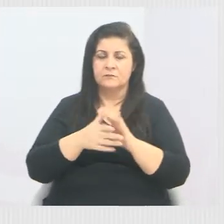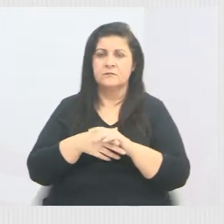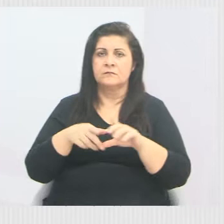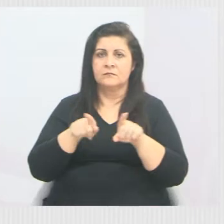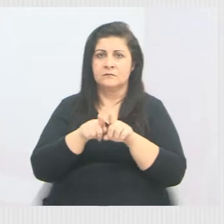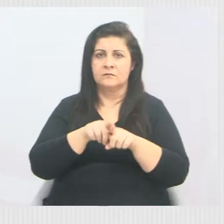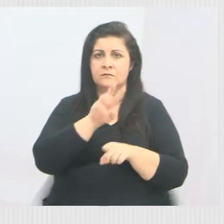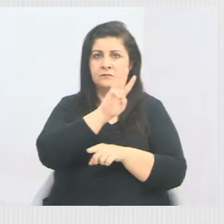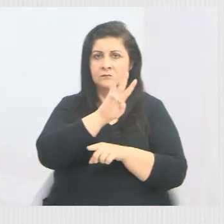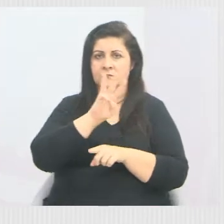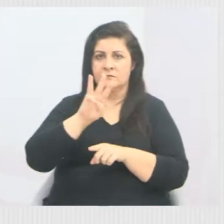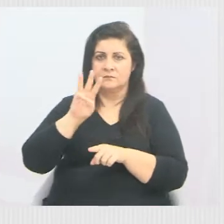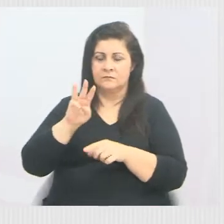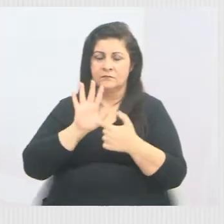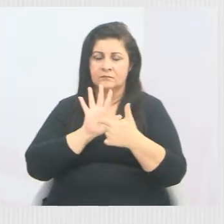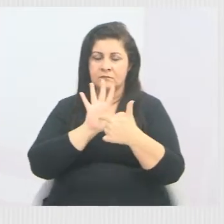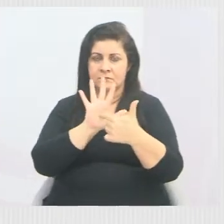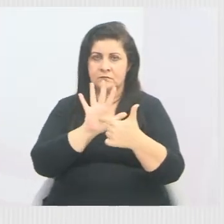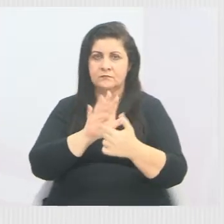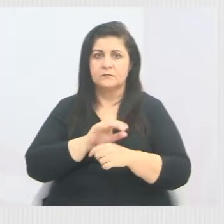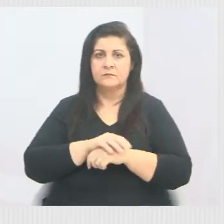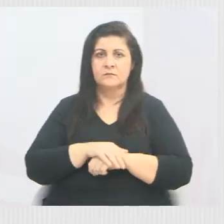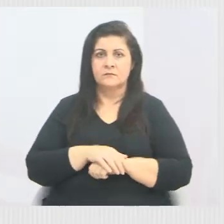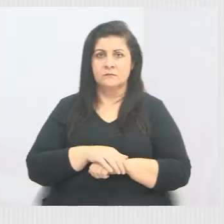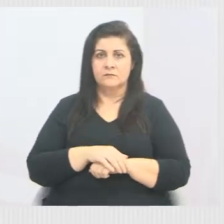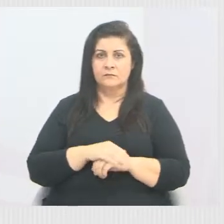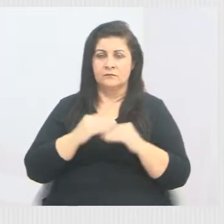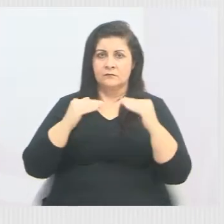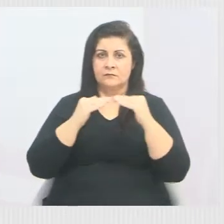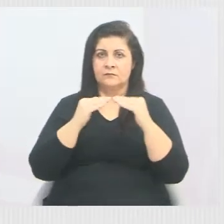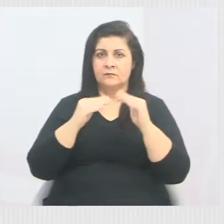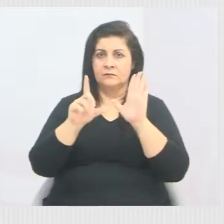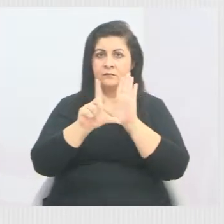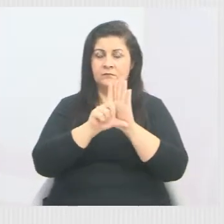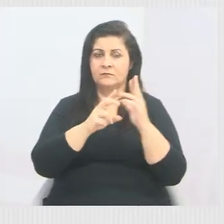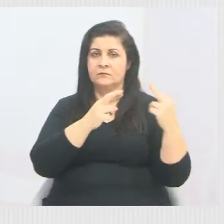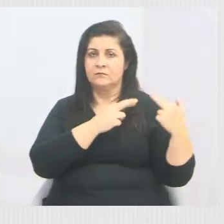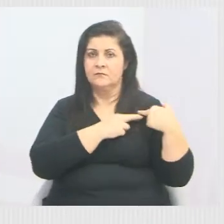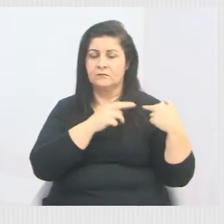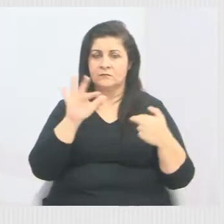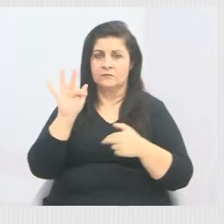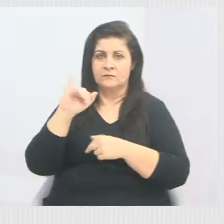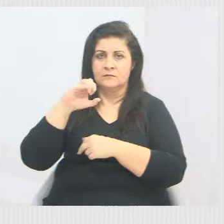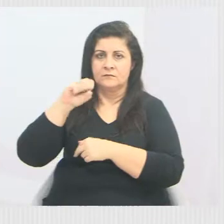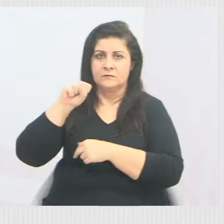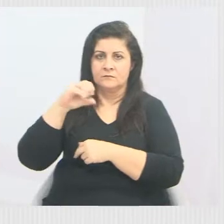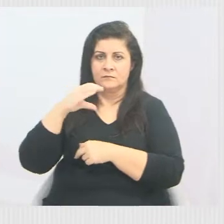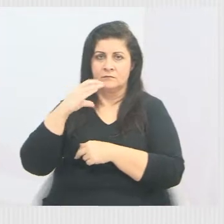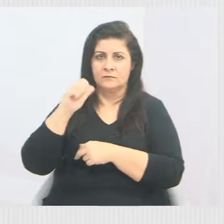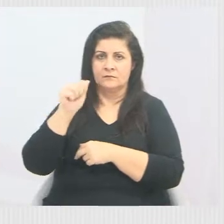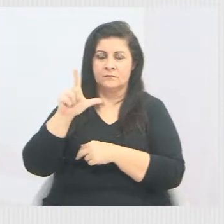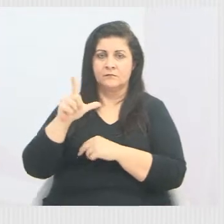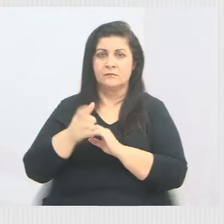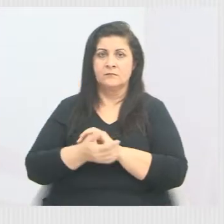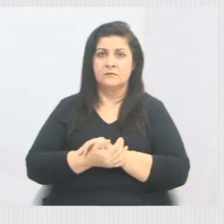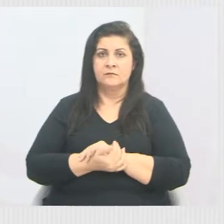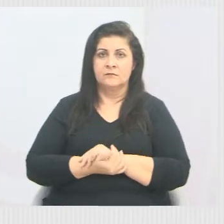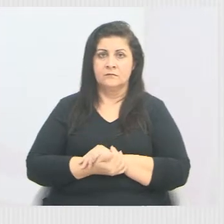no portal da Transparência também, de acordo com a Lei de Responsabilidade Fiscal.